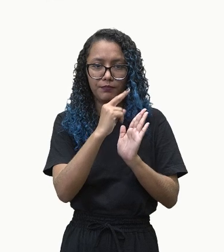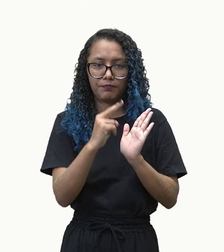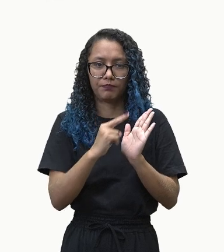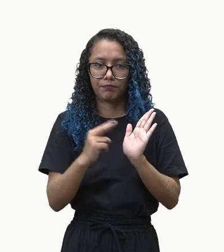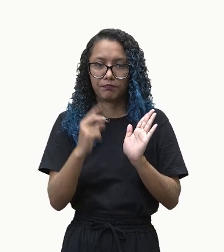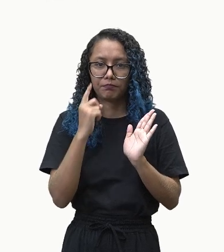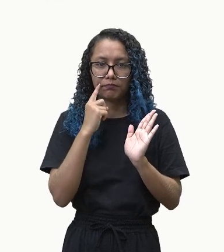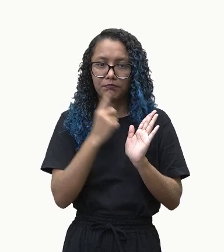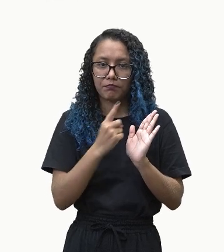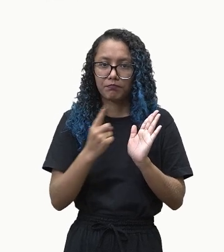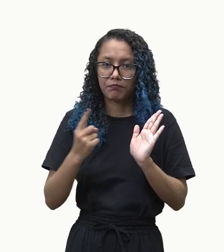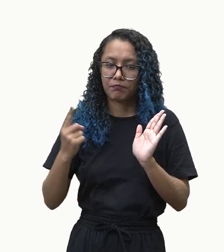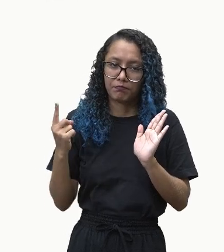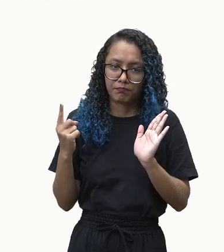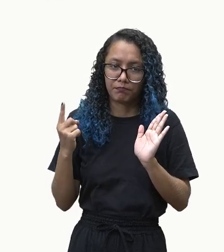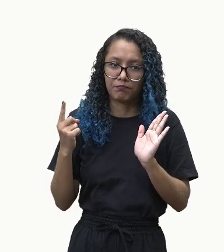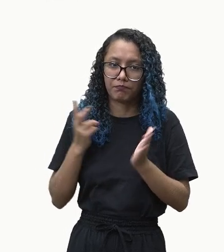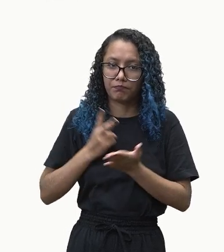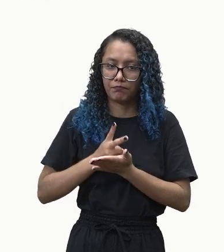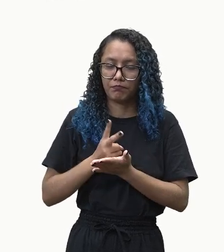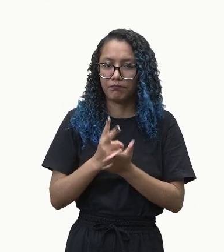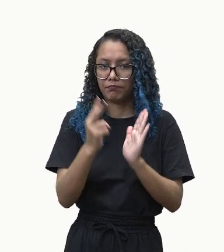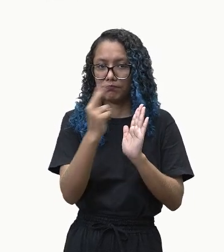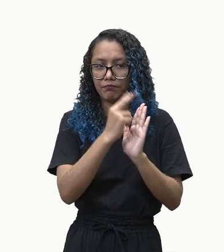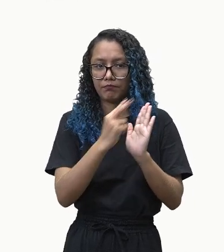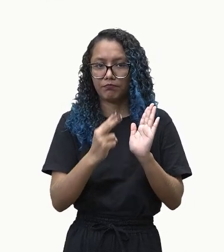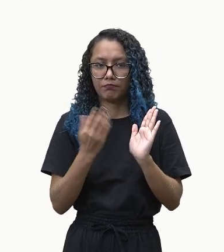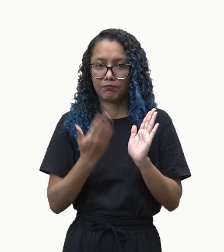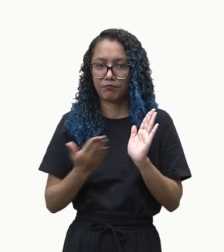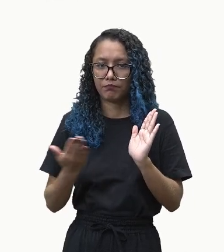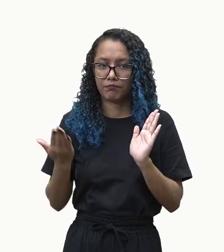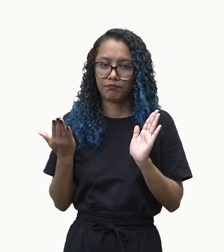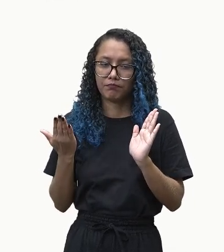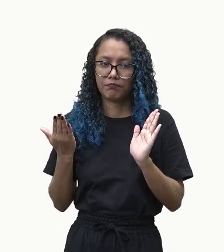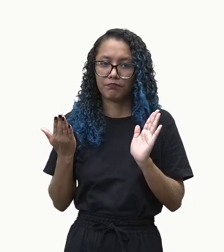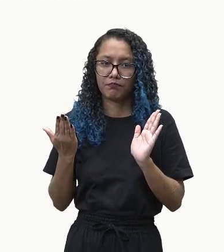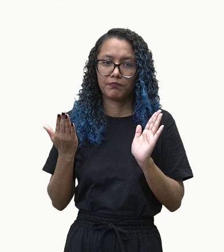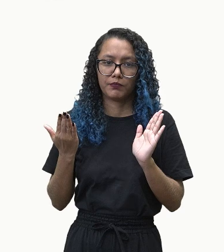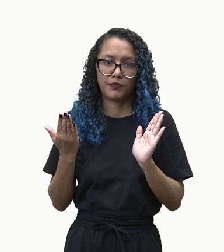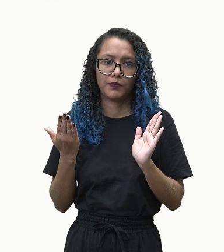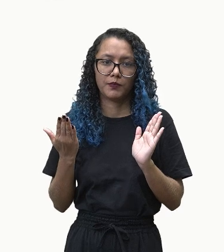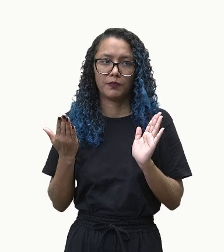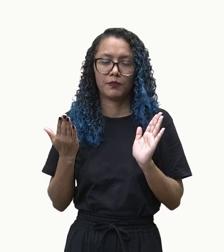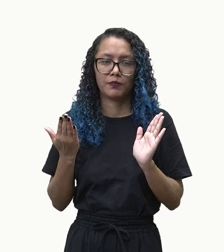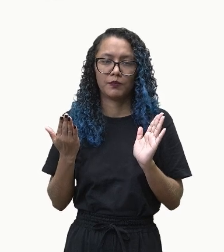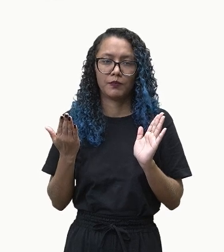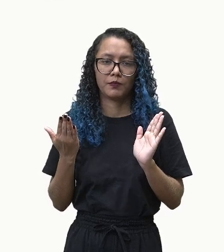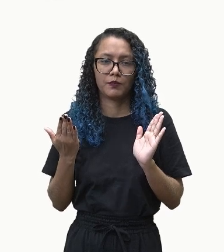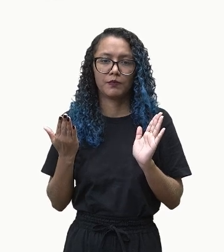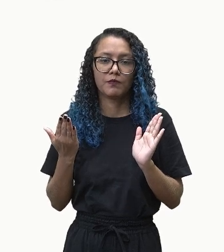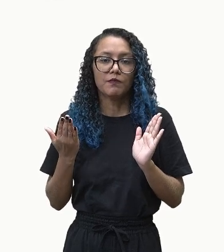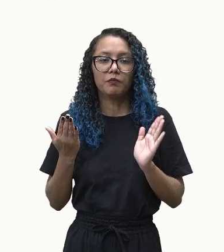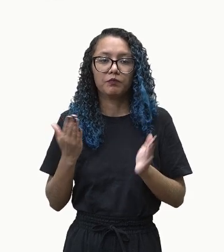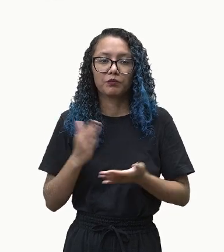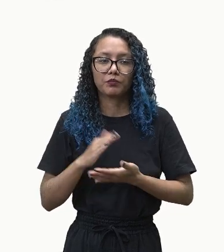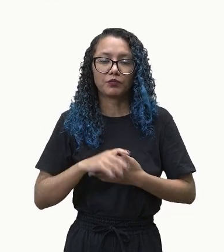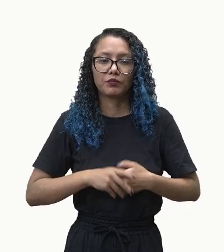começam com um tema. Então, começam com um tema ou ideia que é